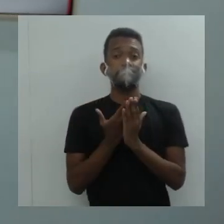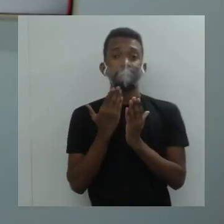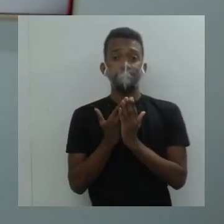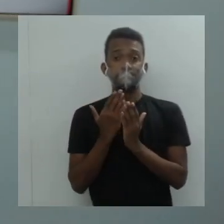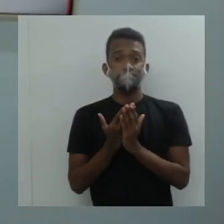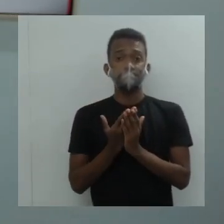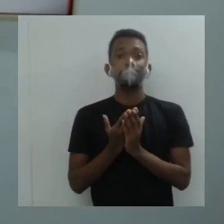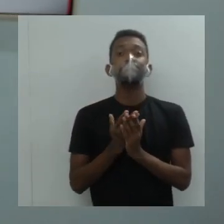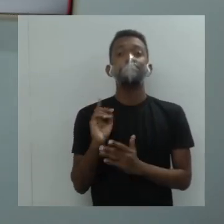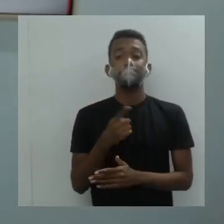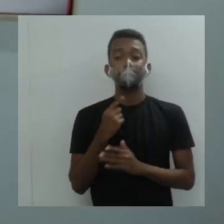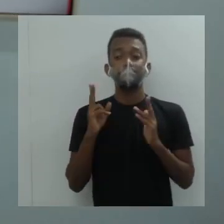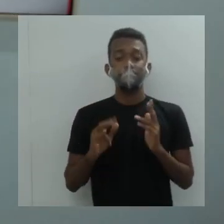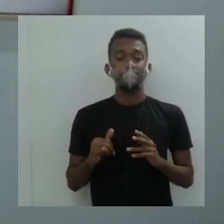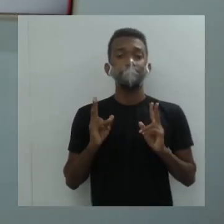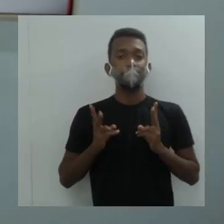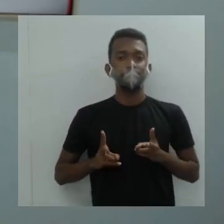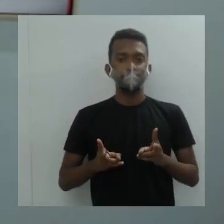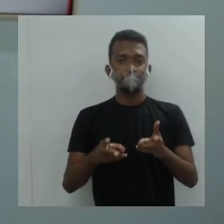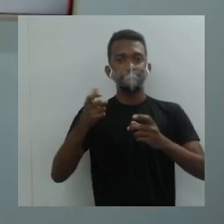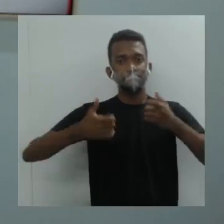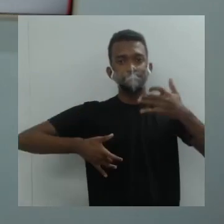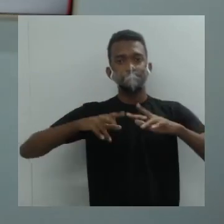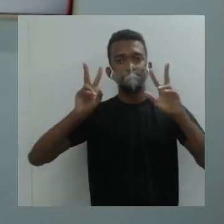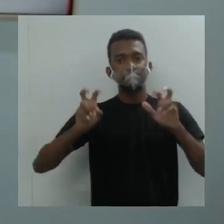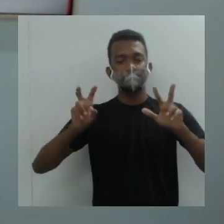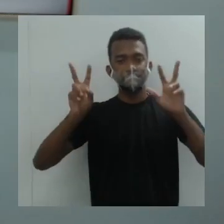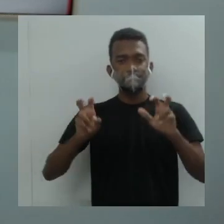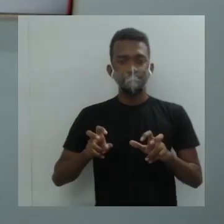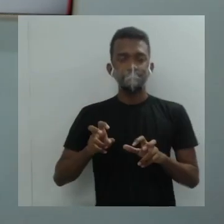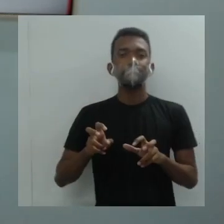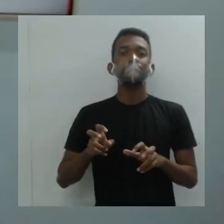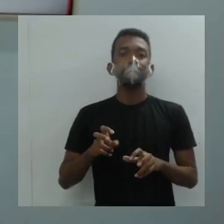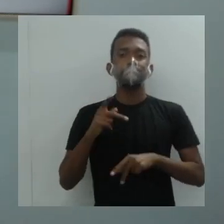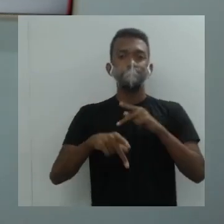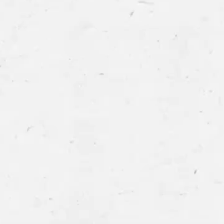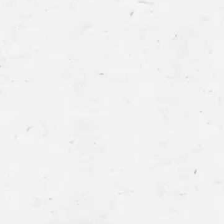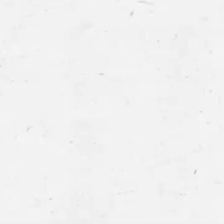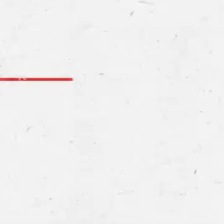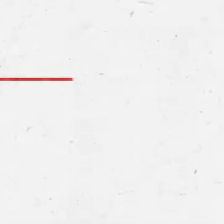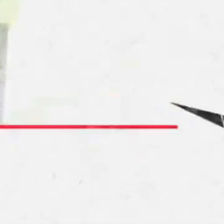próxima aula, nós vamos continuar falando de população. Até lá!